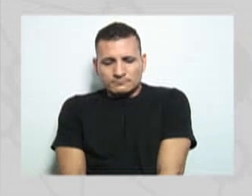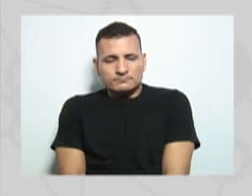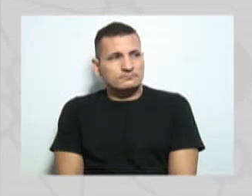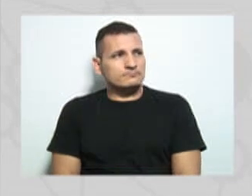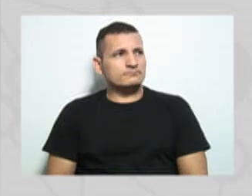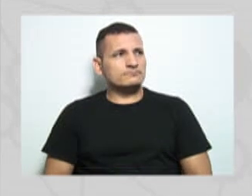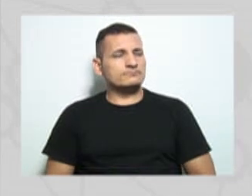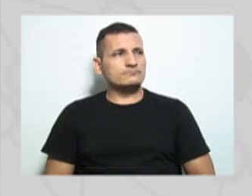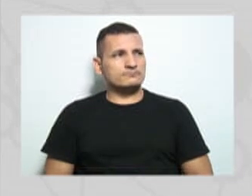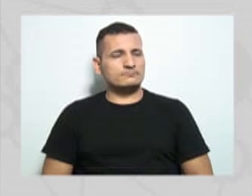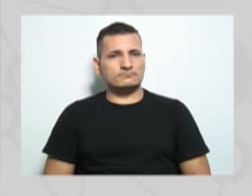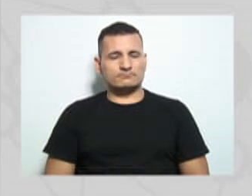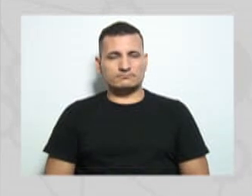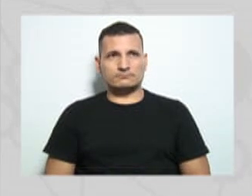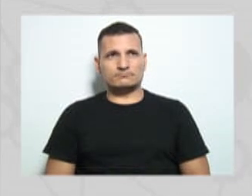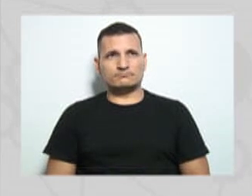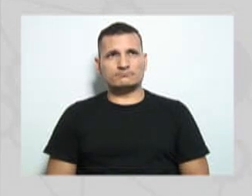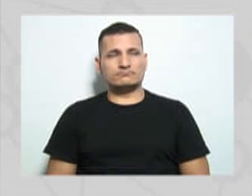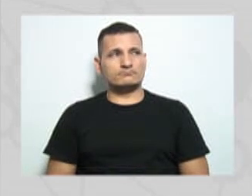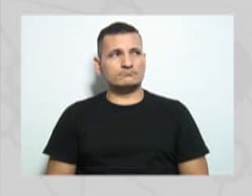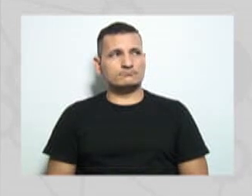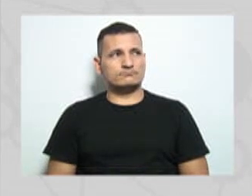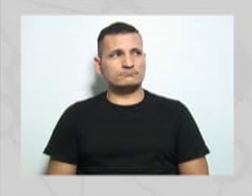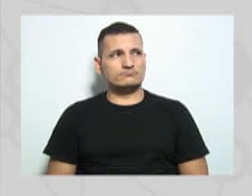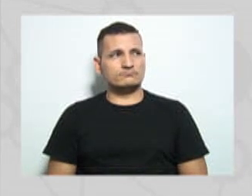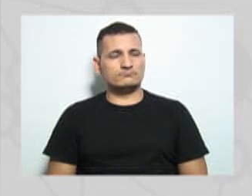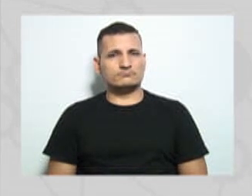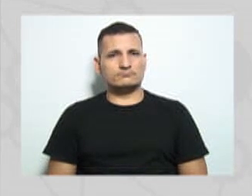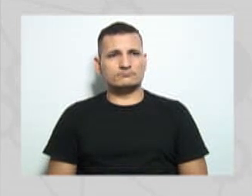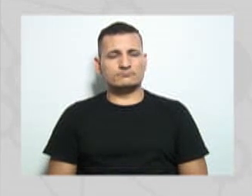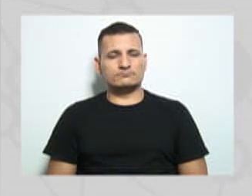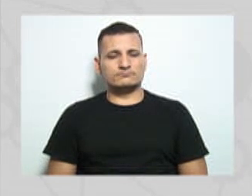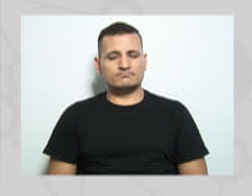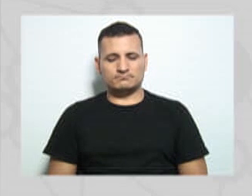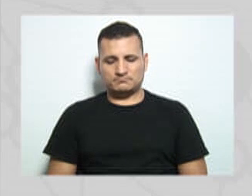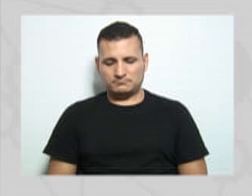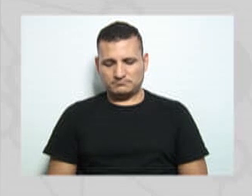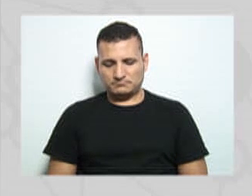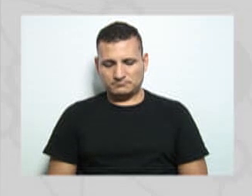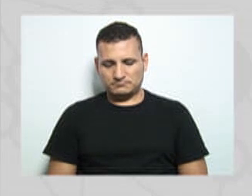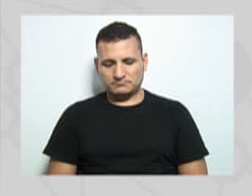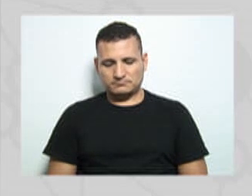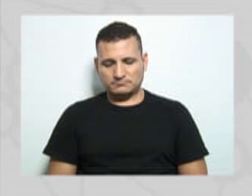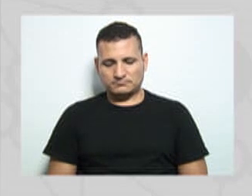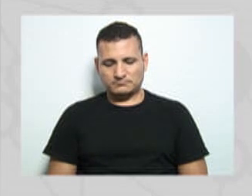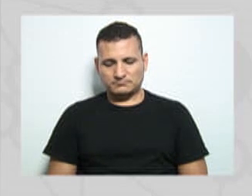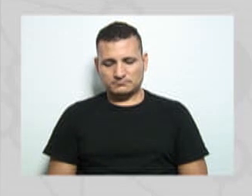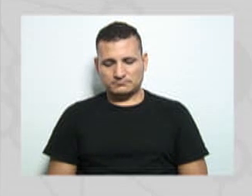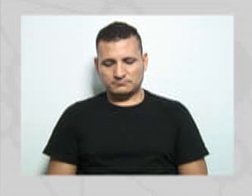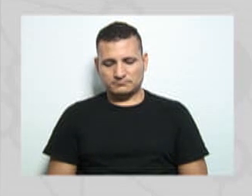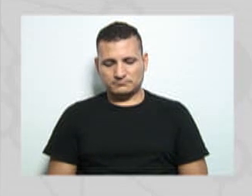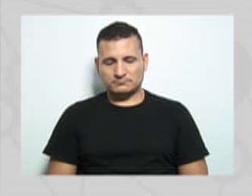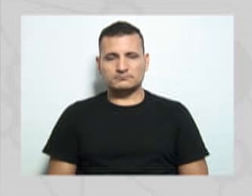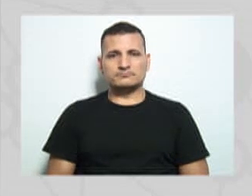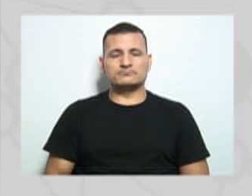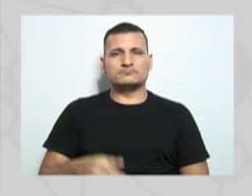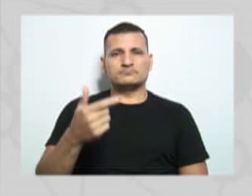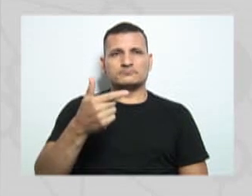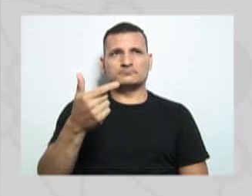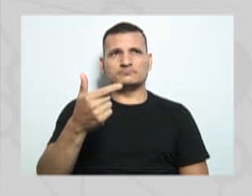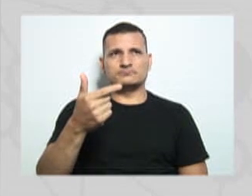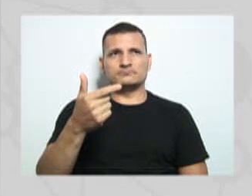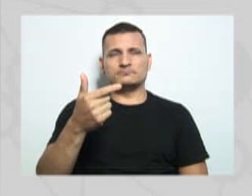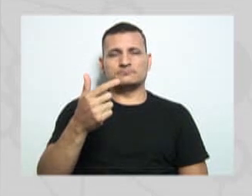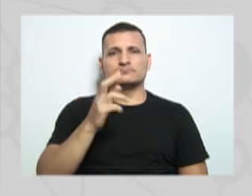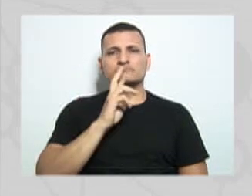o momento, sobre a questão 2, parece que tem alguém digitando ali. A questão 2, letra C,